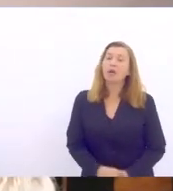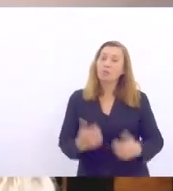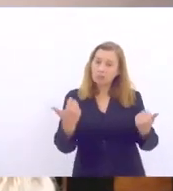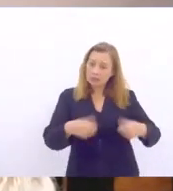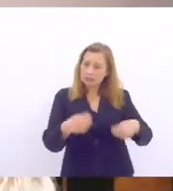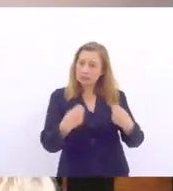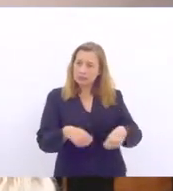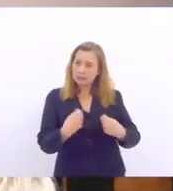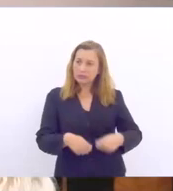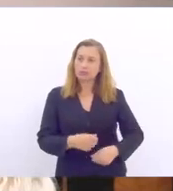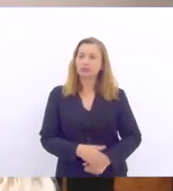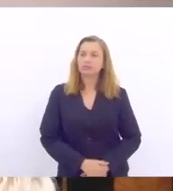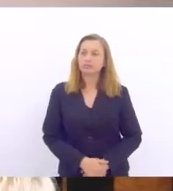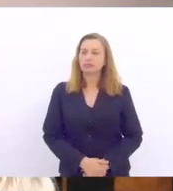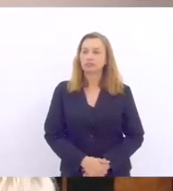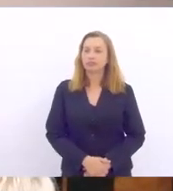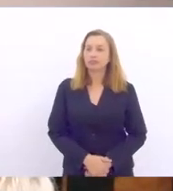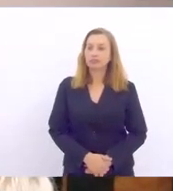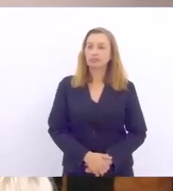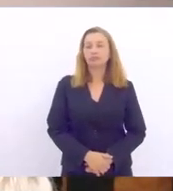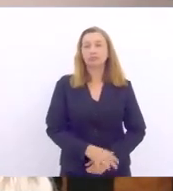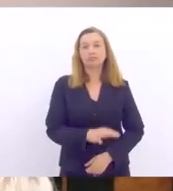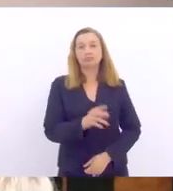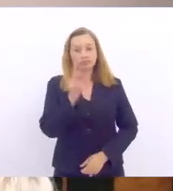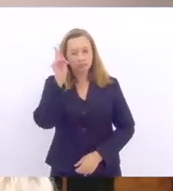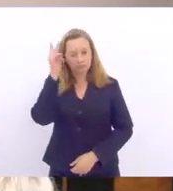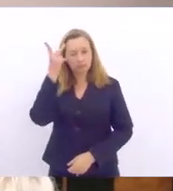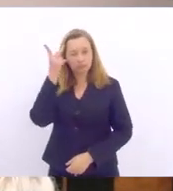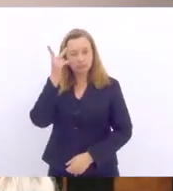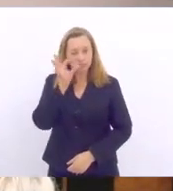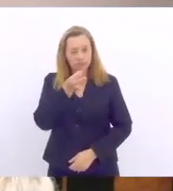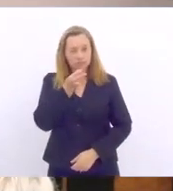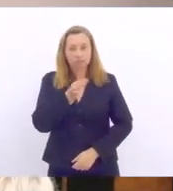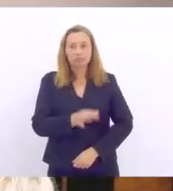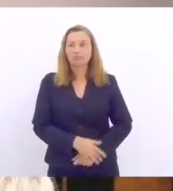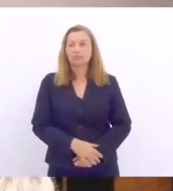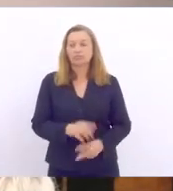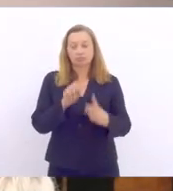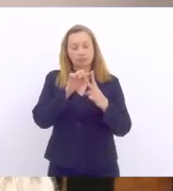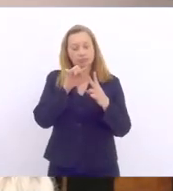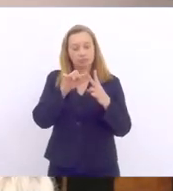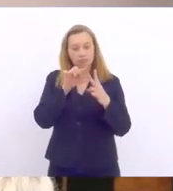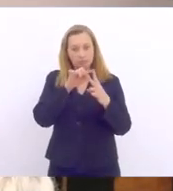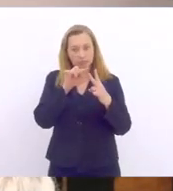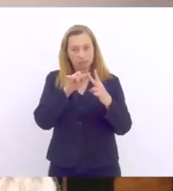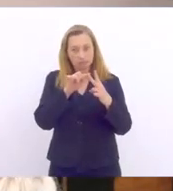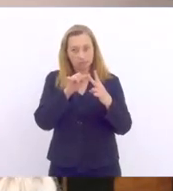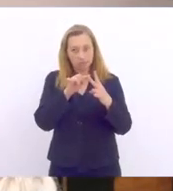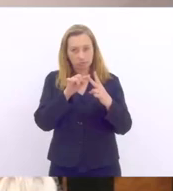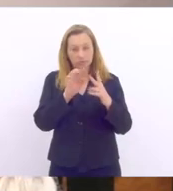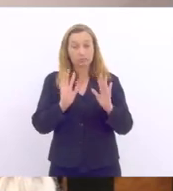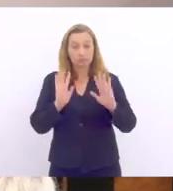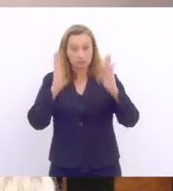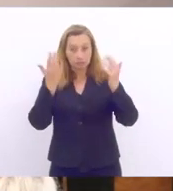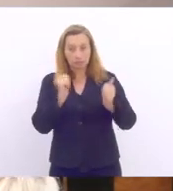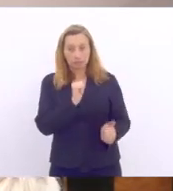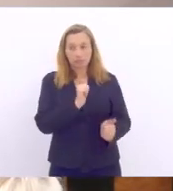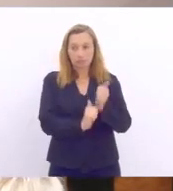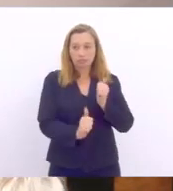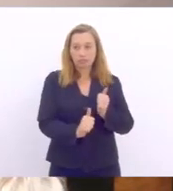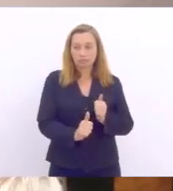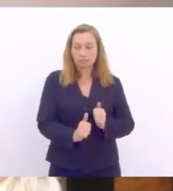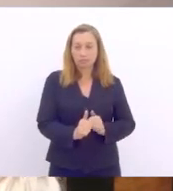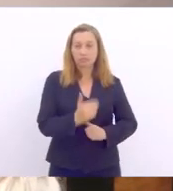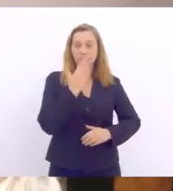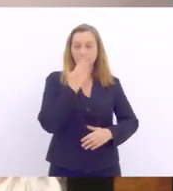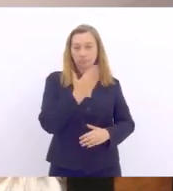precisa, porque, historicamente, tem dois espetáculos no futebol, um das torcidas e outro